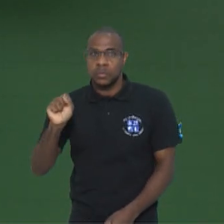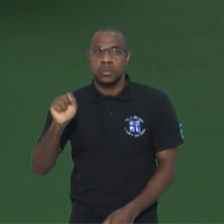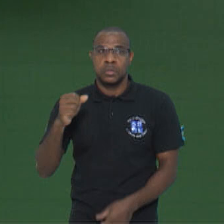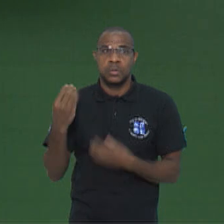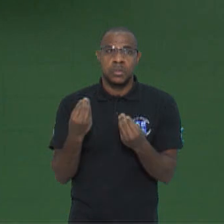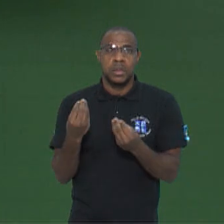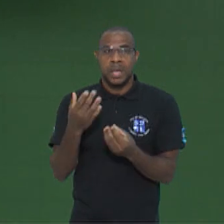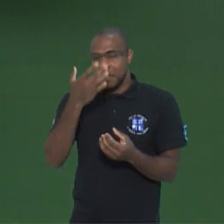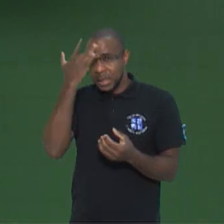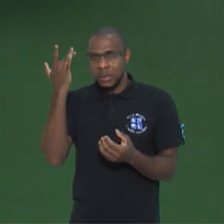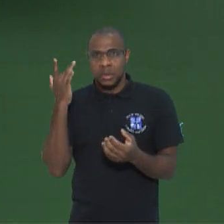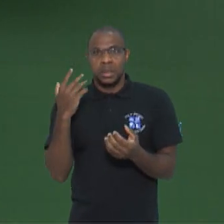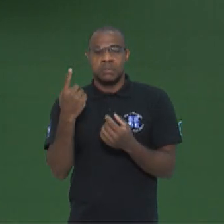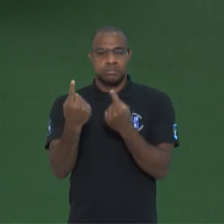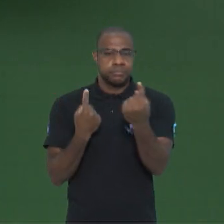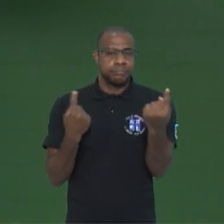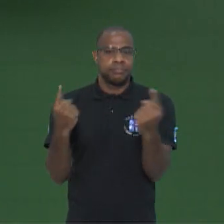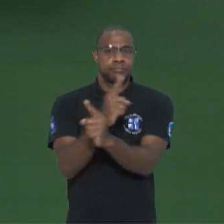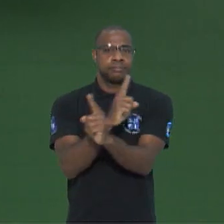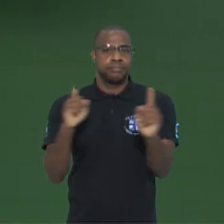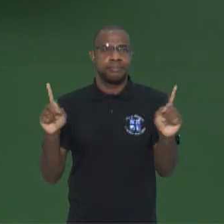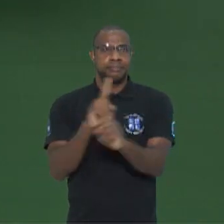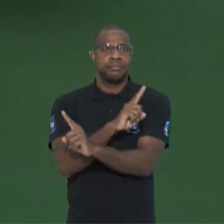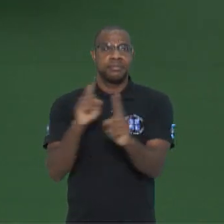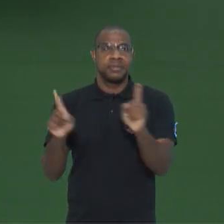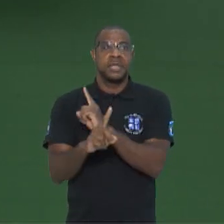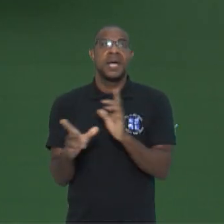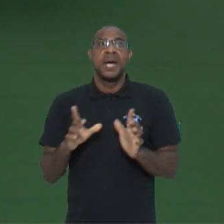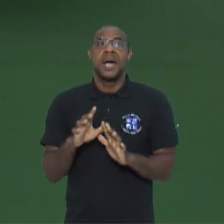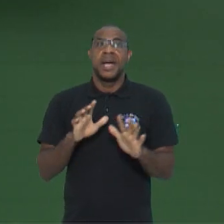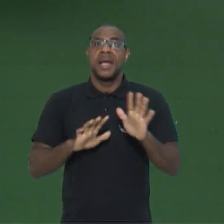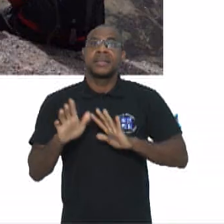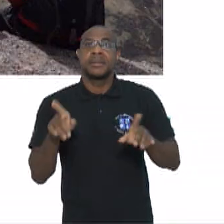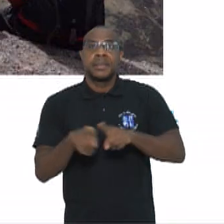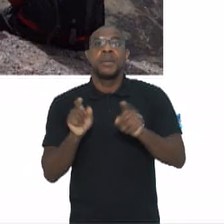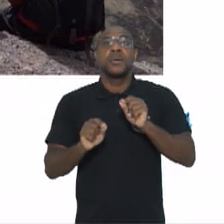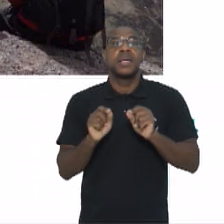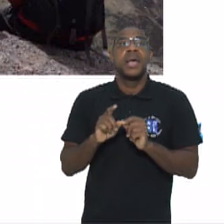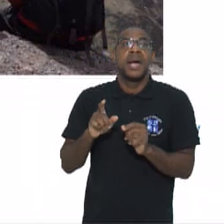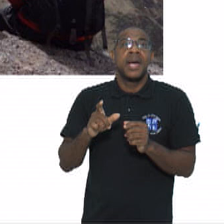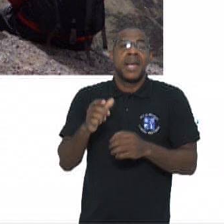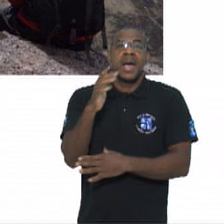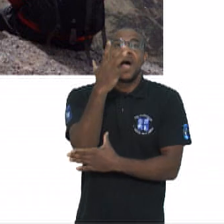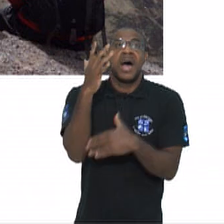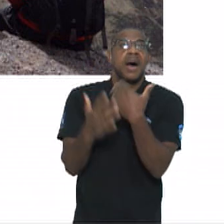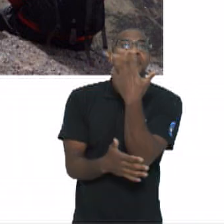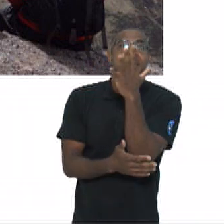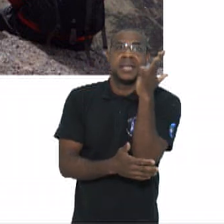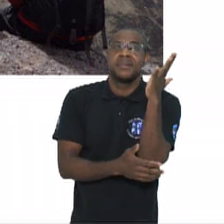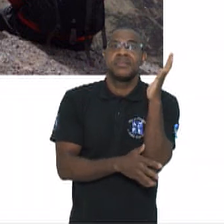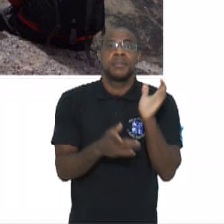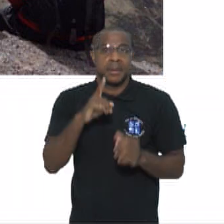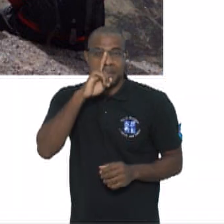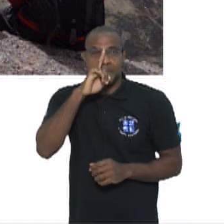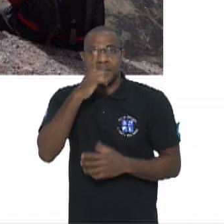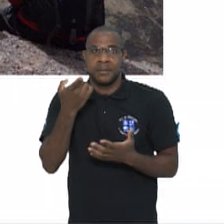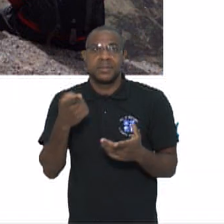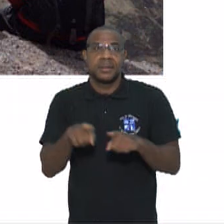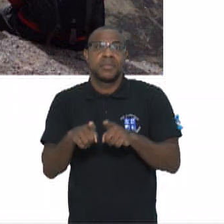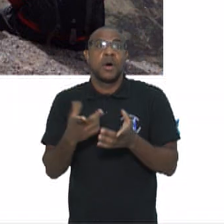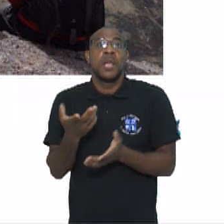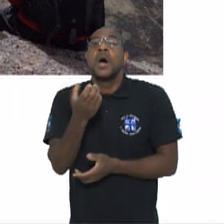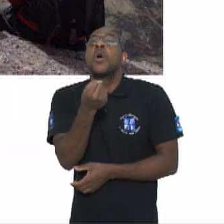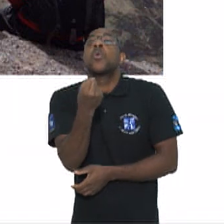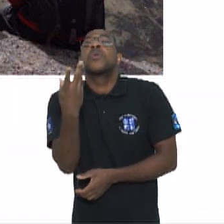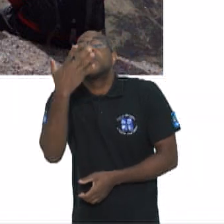para a montanha. Isso causa um impacto ambiental. Essa é uma foto da última temporada de montanha no Everest. Olha quantas pessoas estão subindo a mesma montanha ao